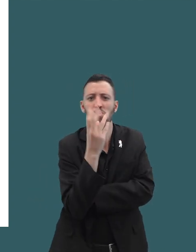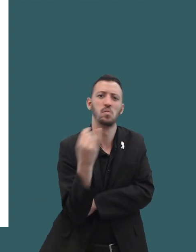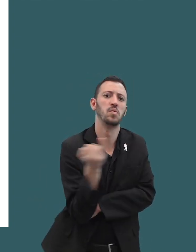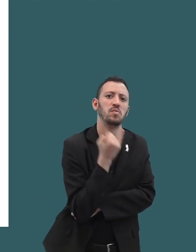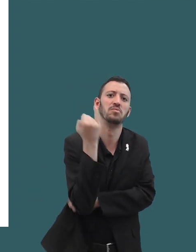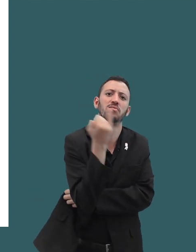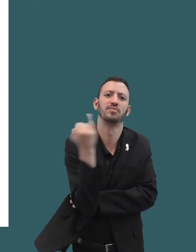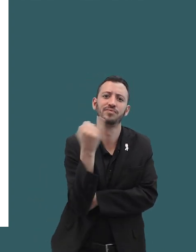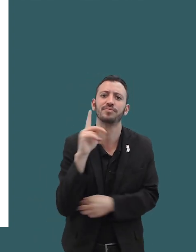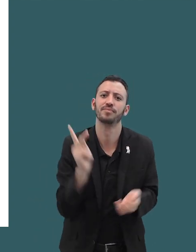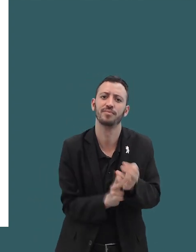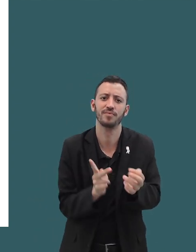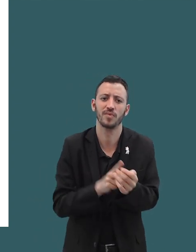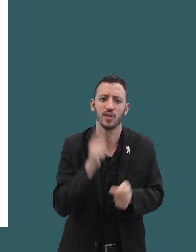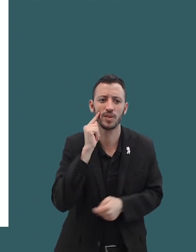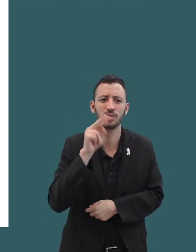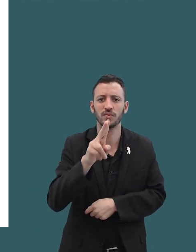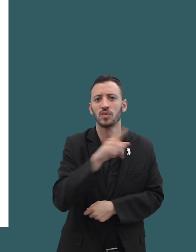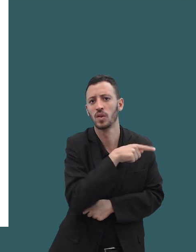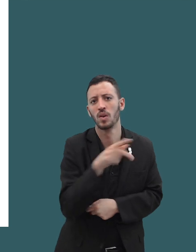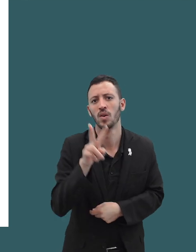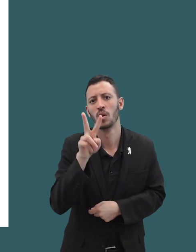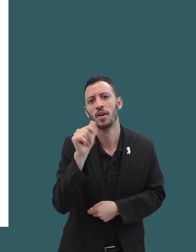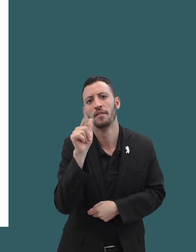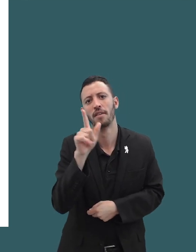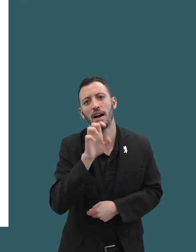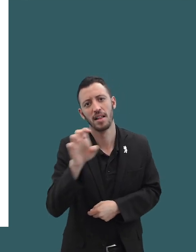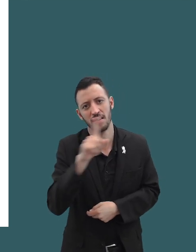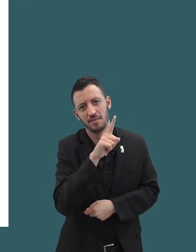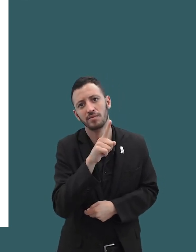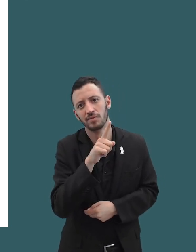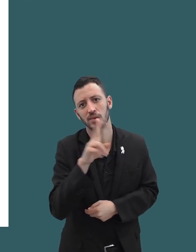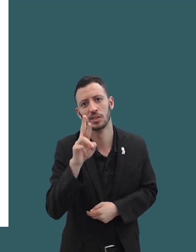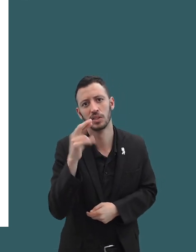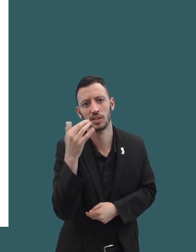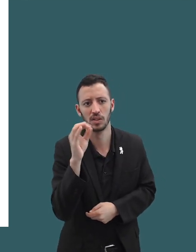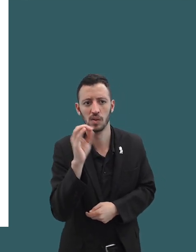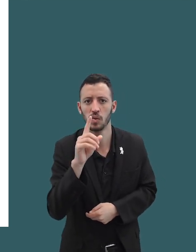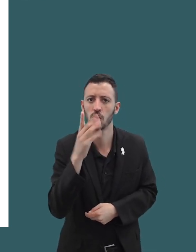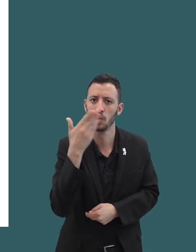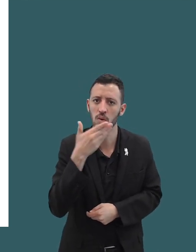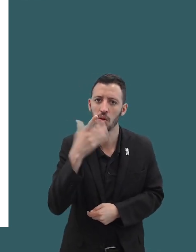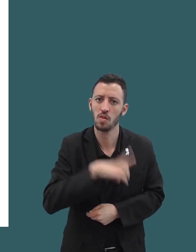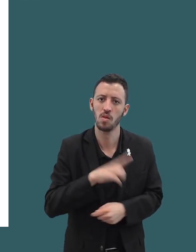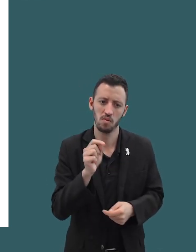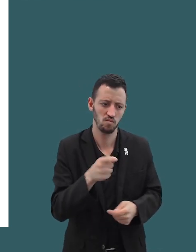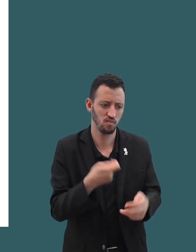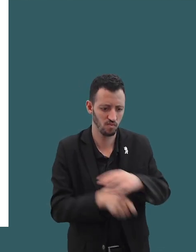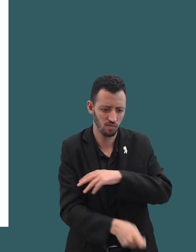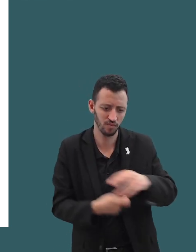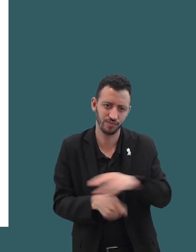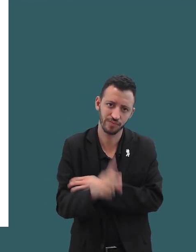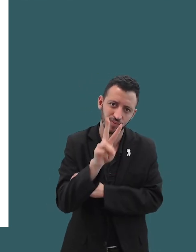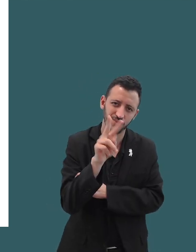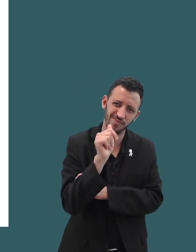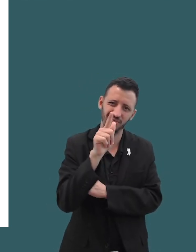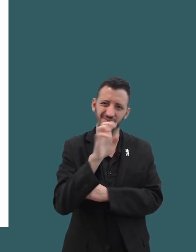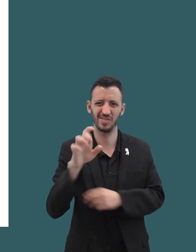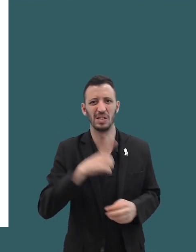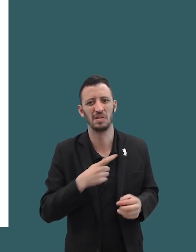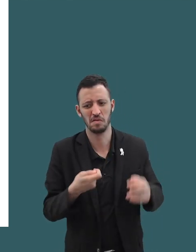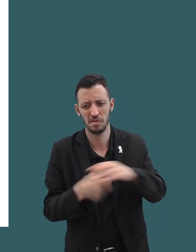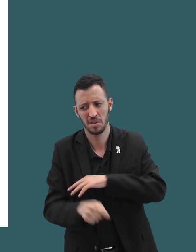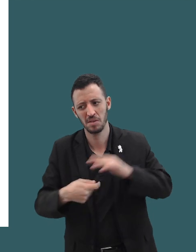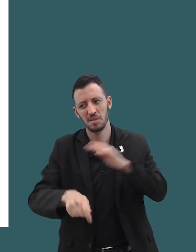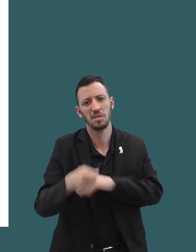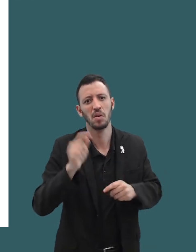importante. E, na verdade, a Vale do Rio Doce continua com recursos fantásticos. A Vale investe em muita